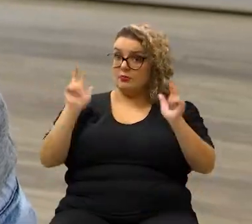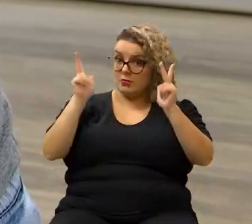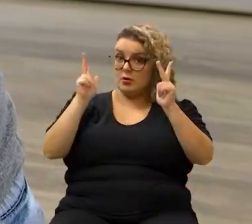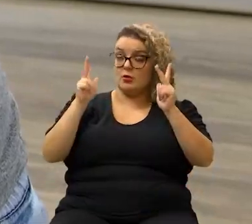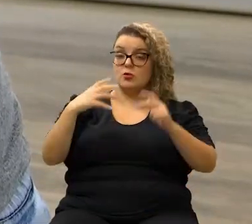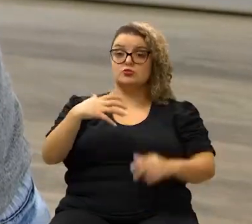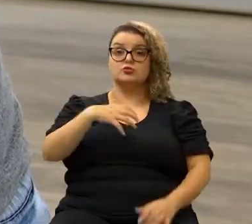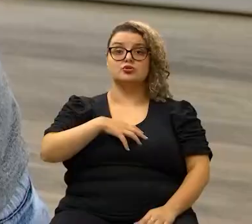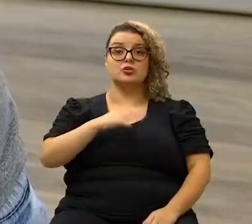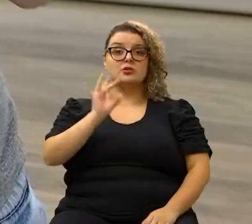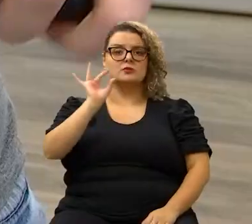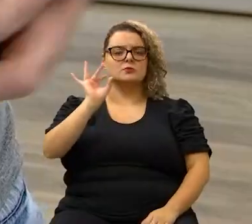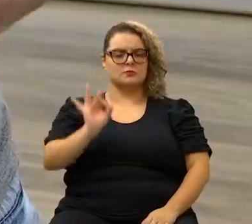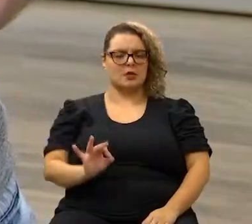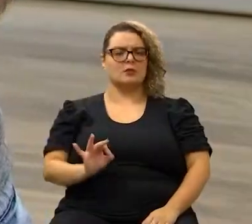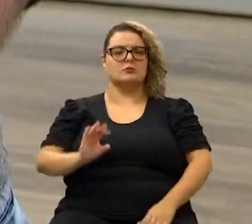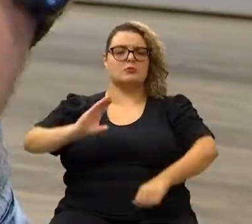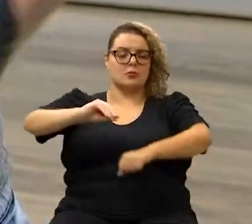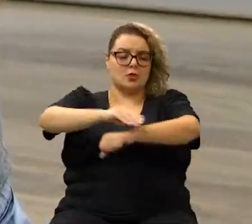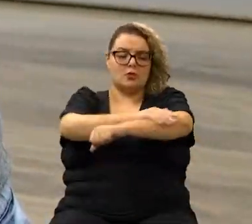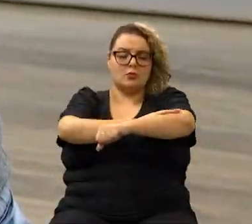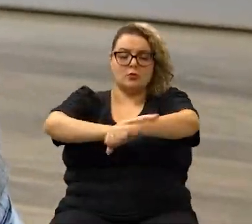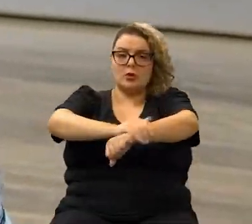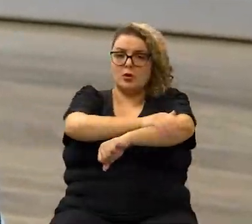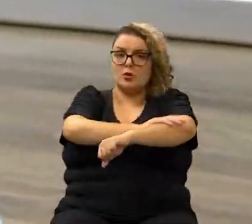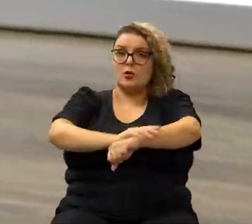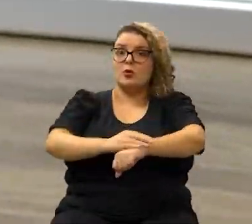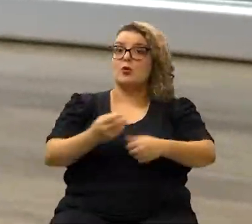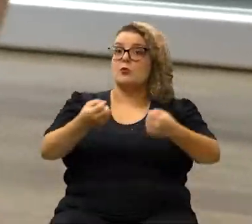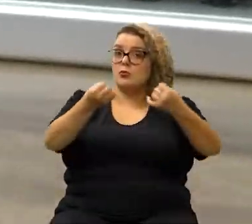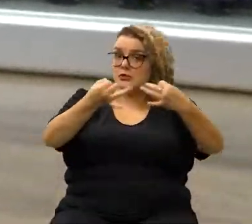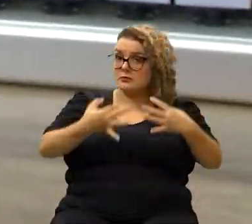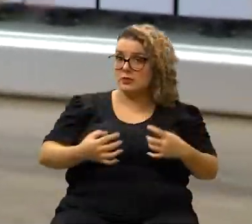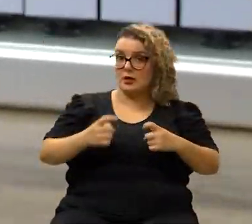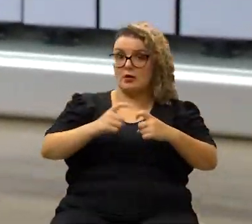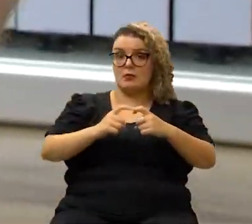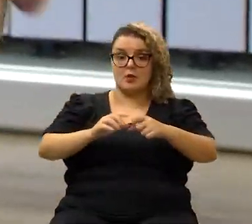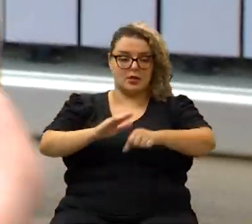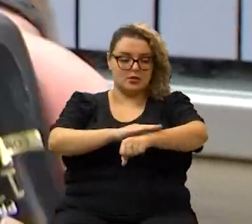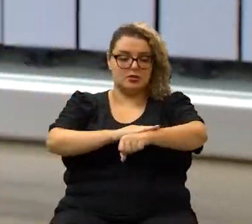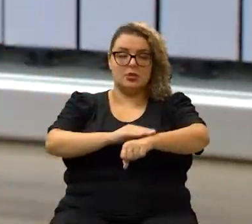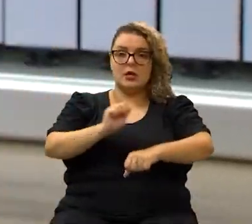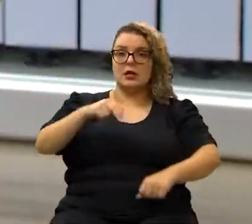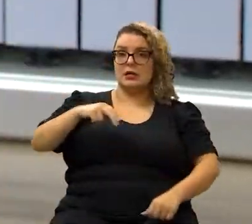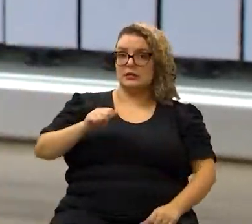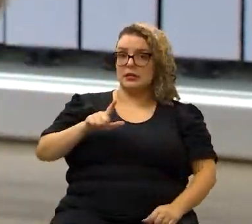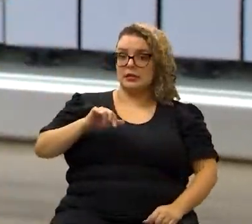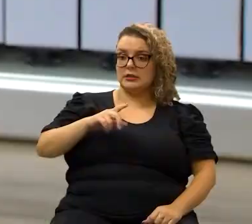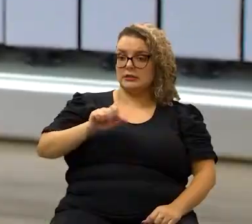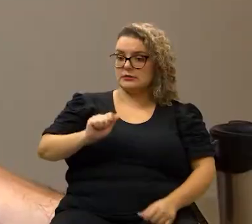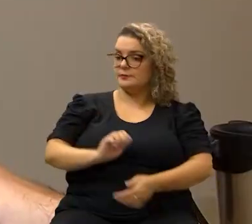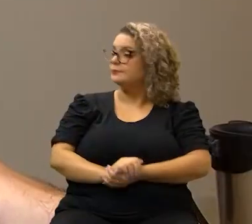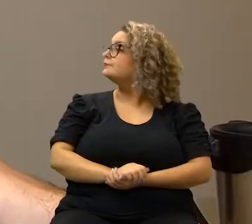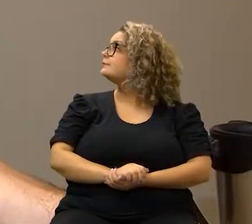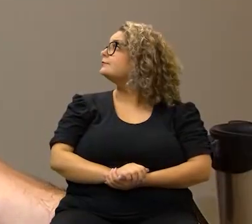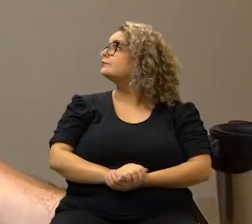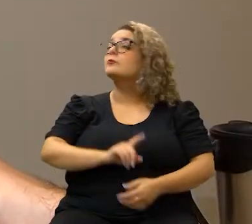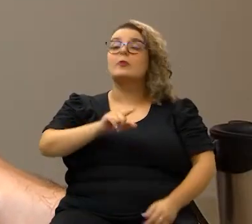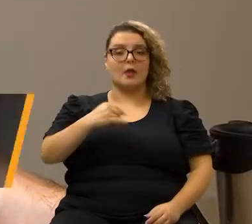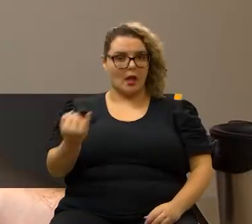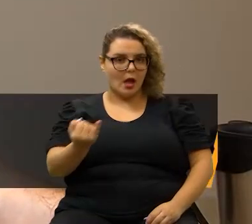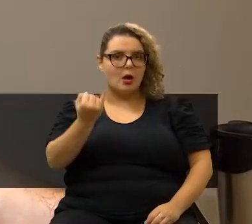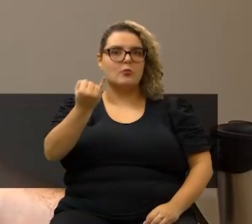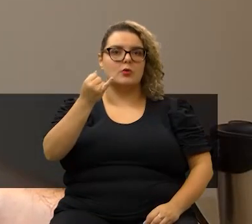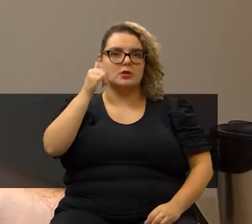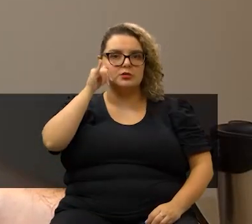ficar atento ao modo correto de aplicação do produto como explica a médica dermatologista Anelise Dutra é muito importante a